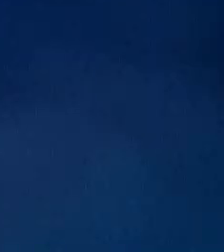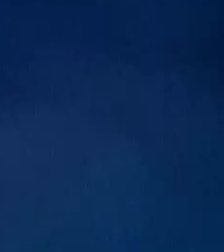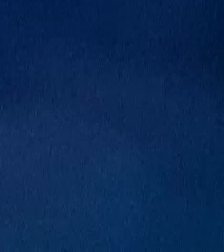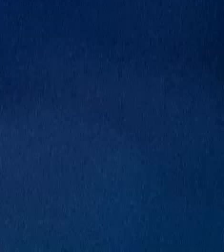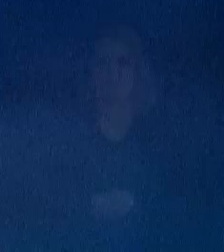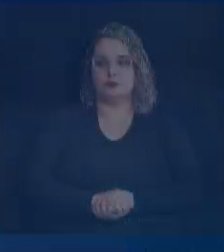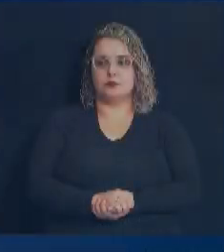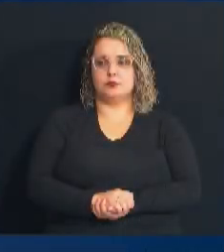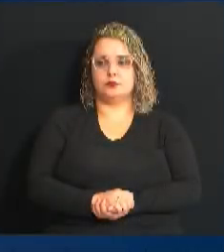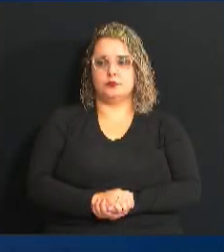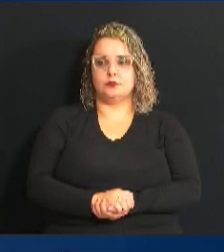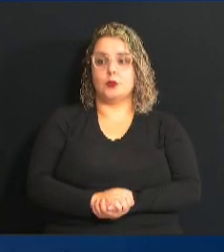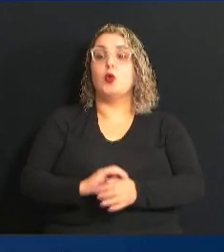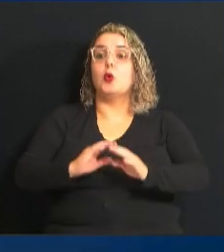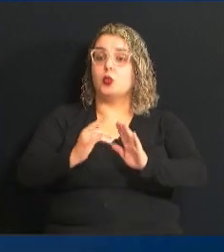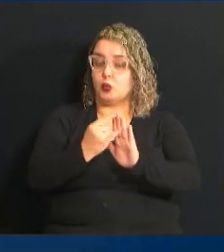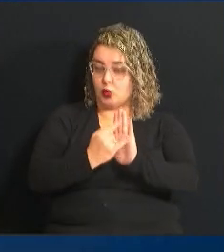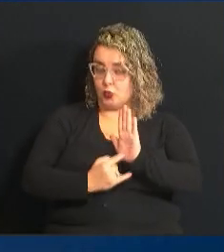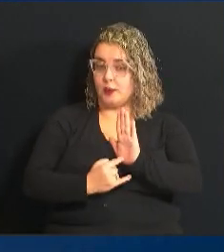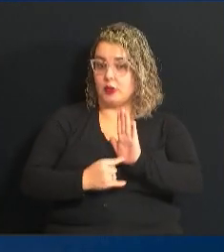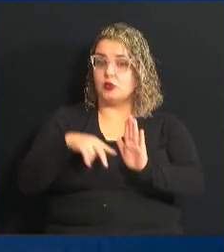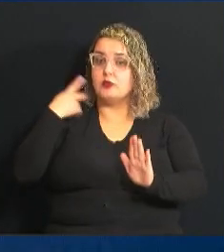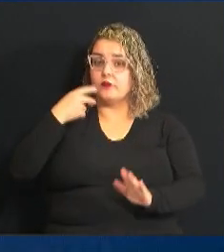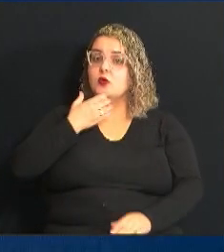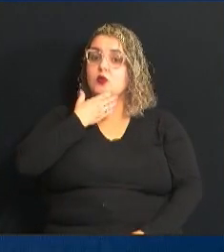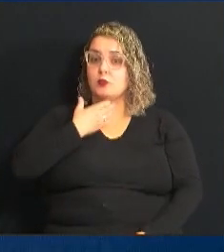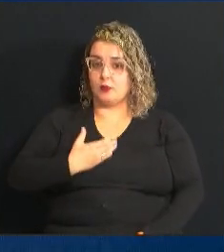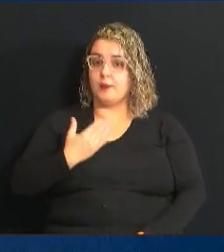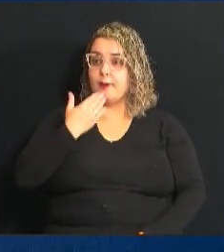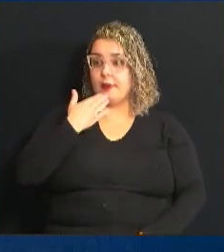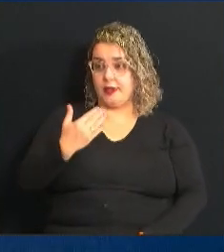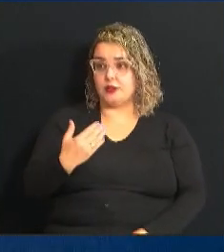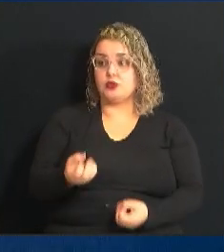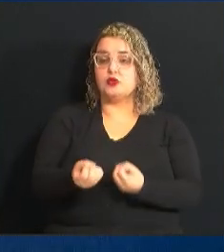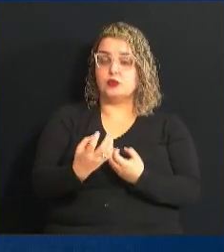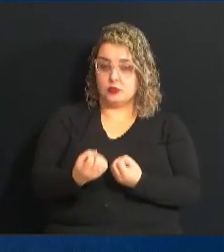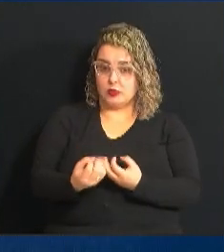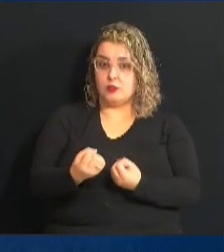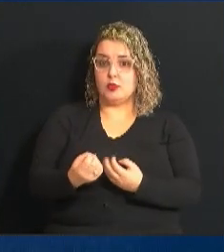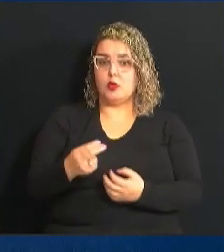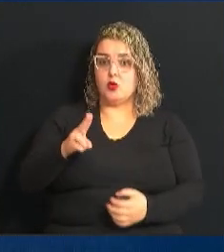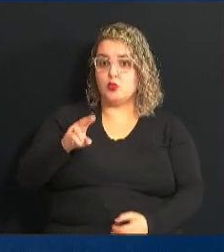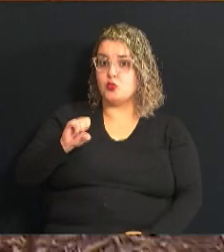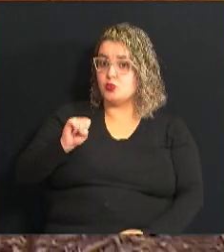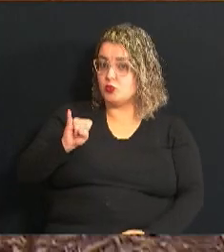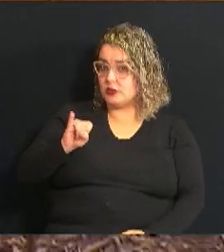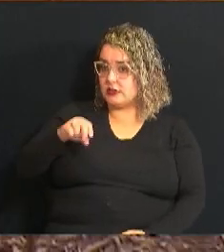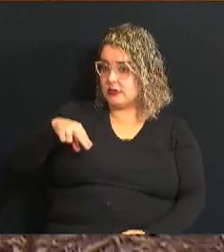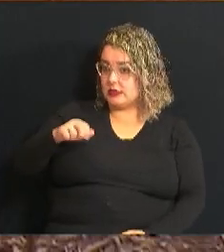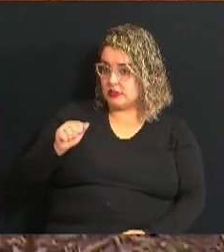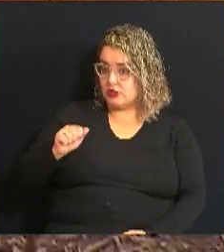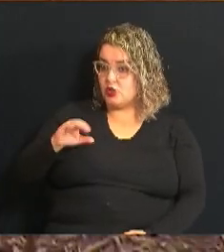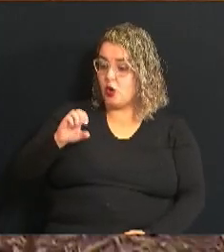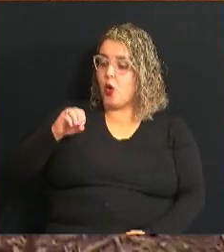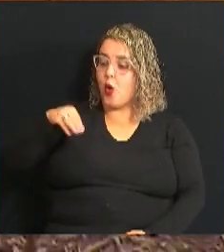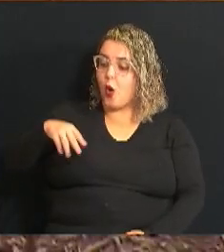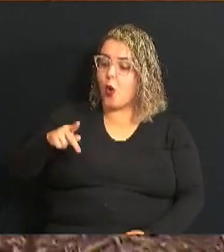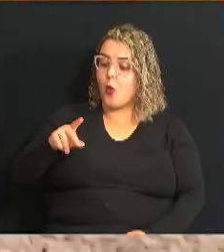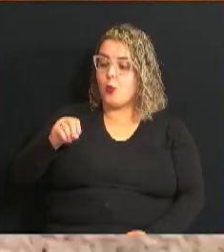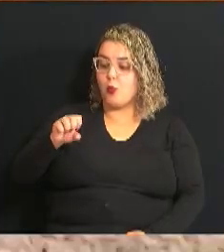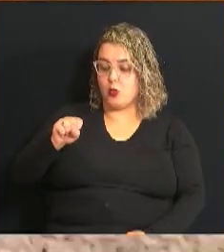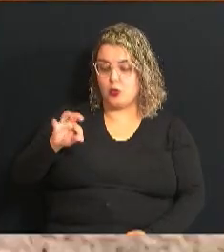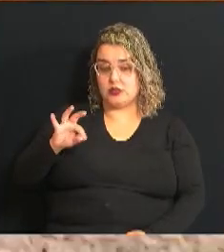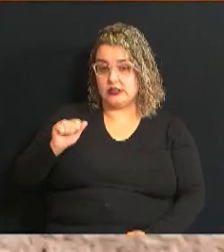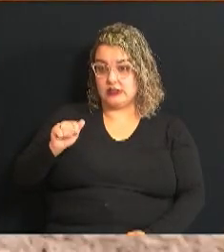O documento do vereador Carmo Luiz pede informações sobre a usina de compostagem que funciona na região dos